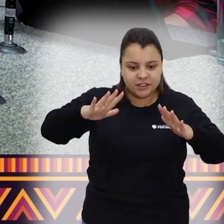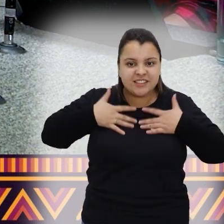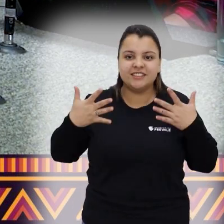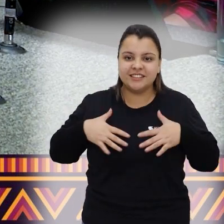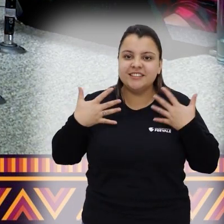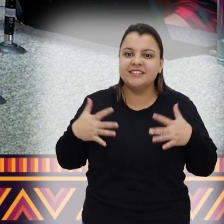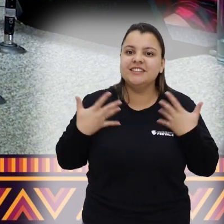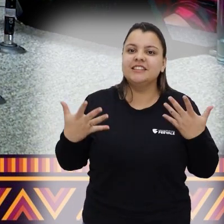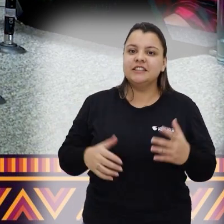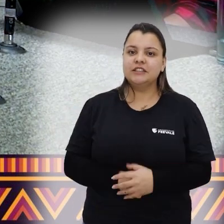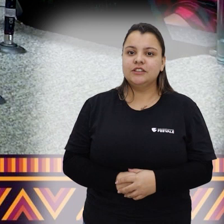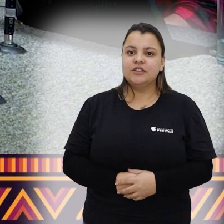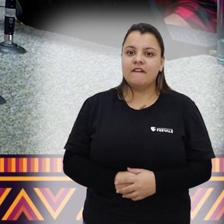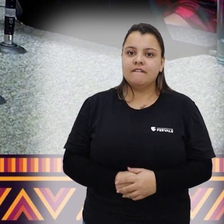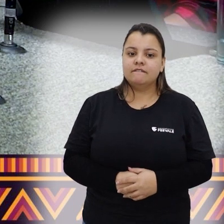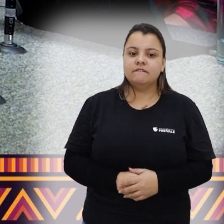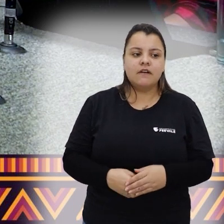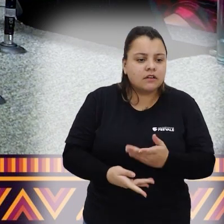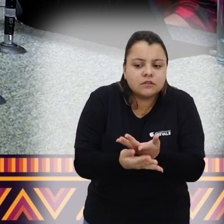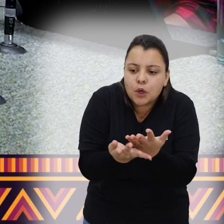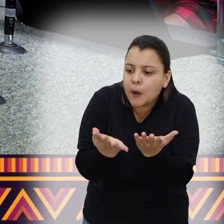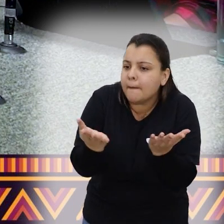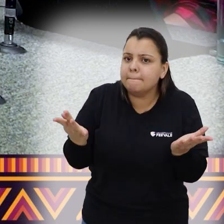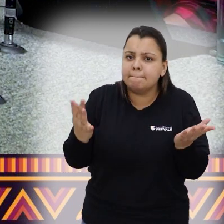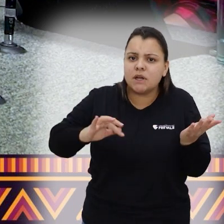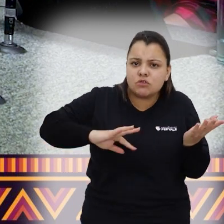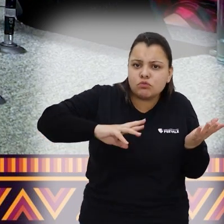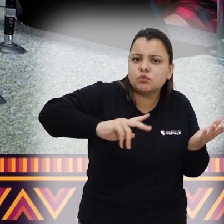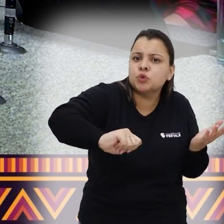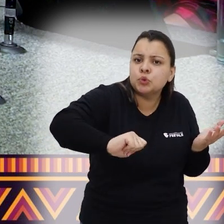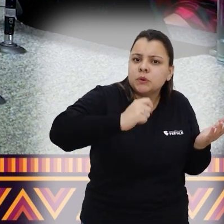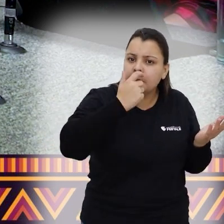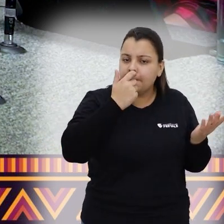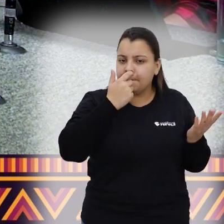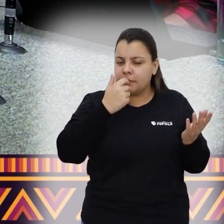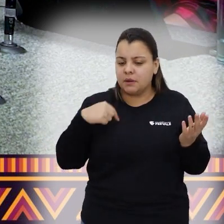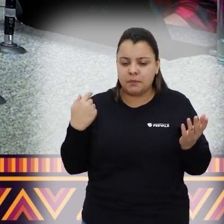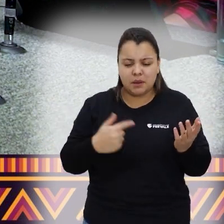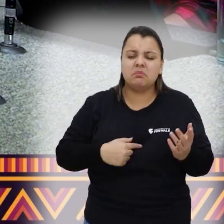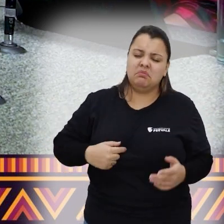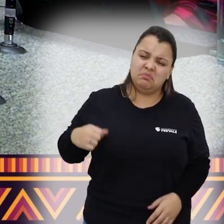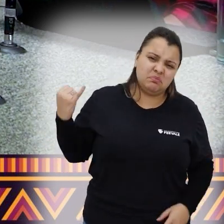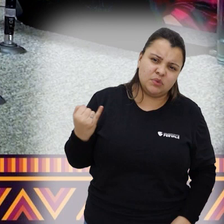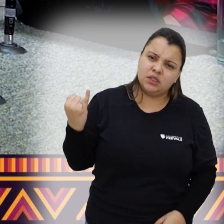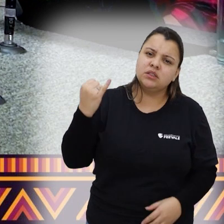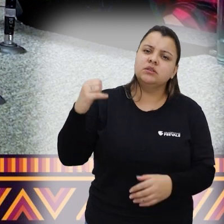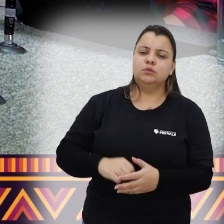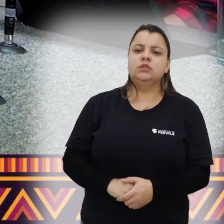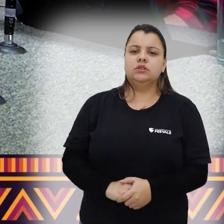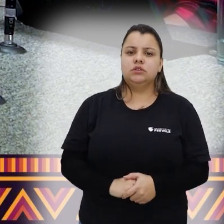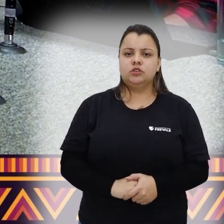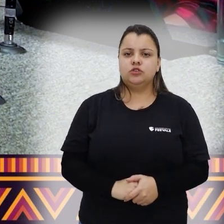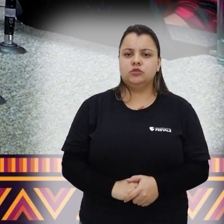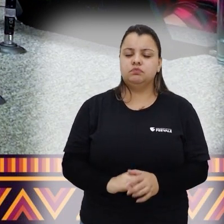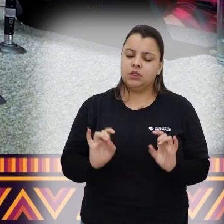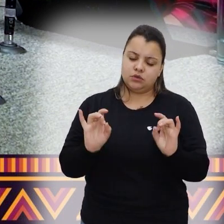e compartilha com quem tiver a fim de compartilhar conosco, né? Então, para mim é muito importante assim deixar claro